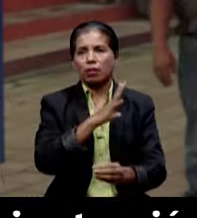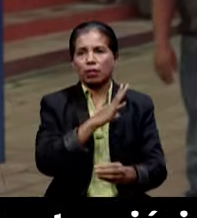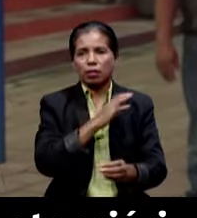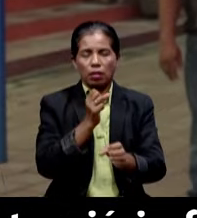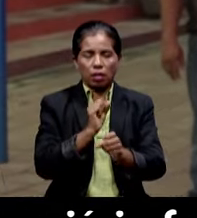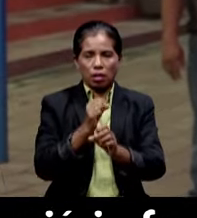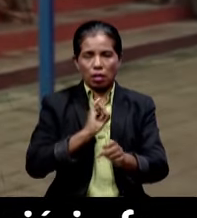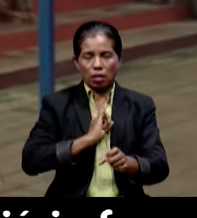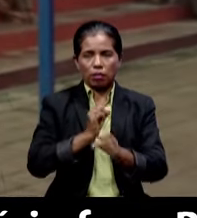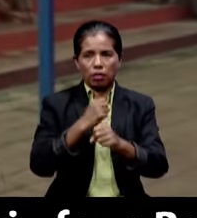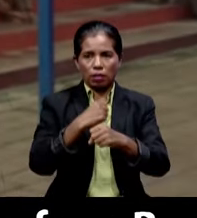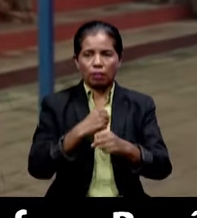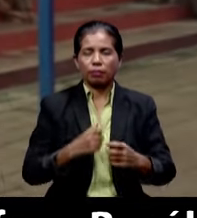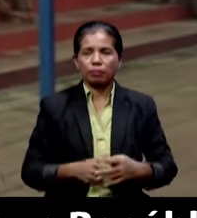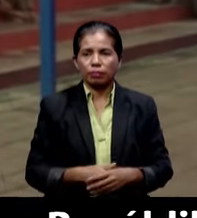ralo.